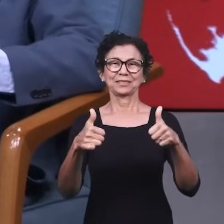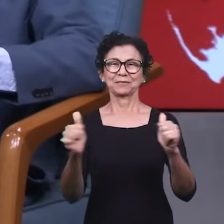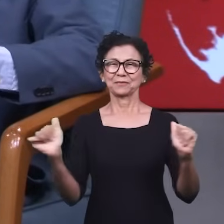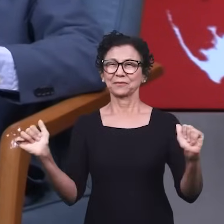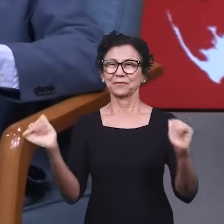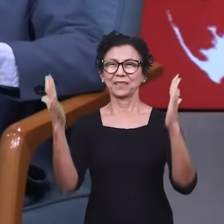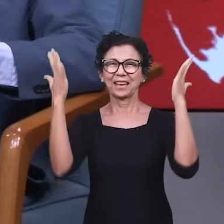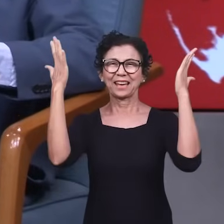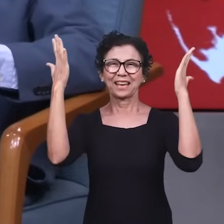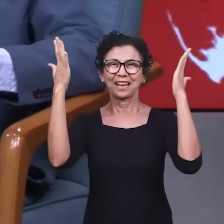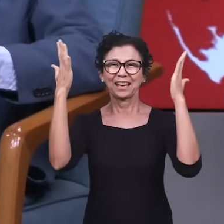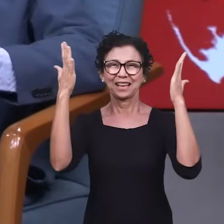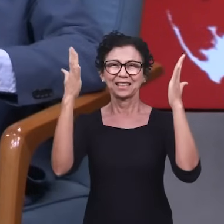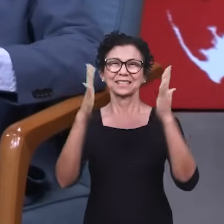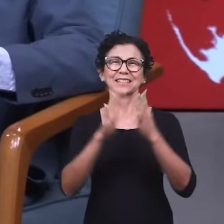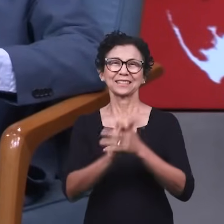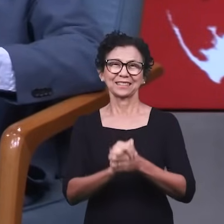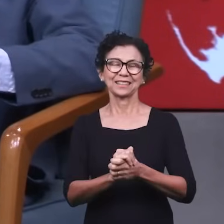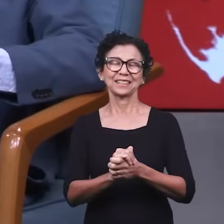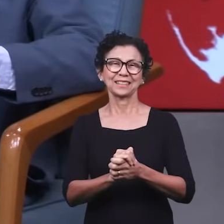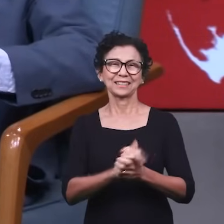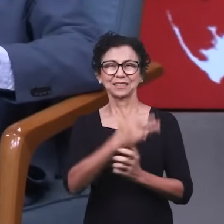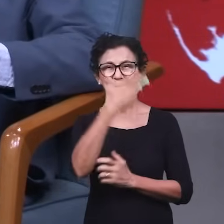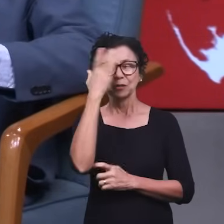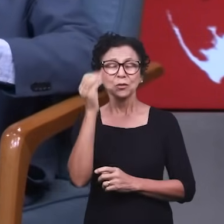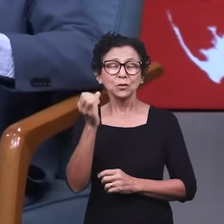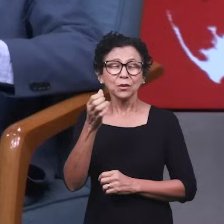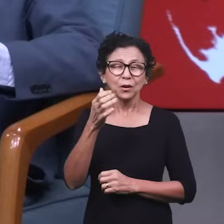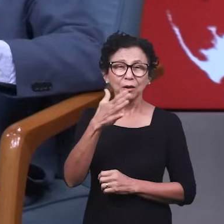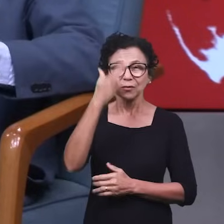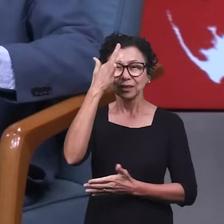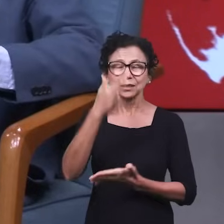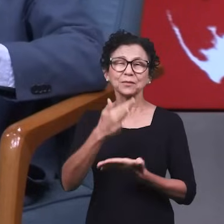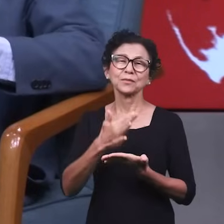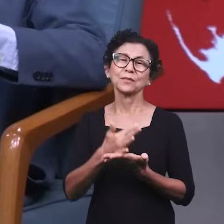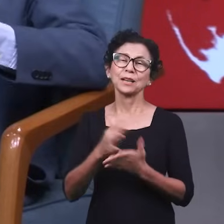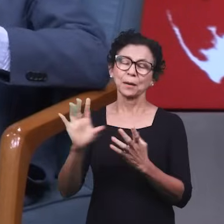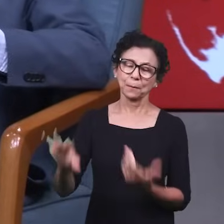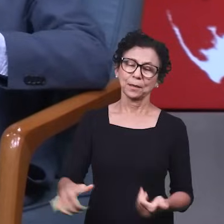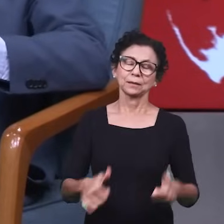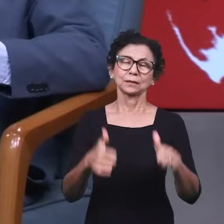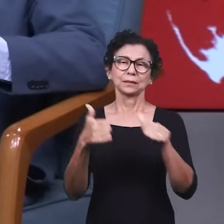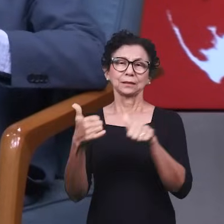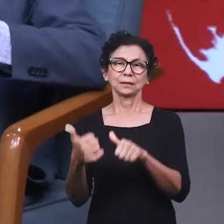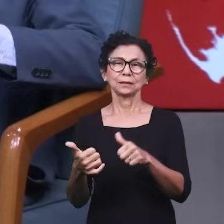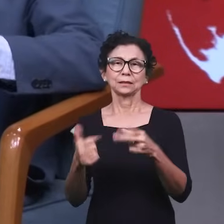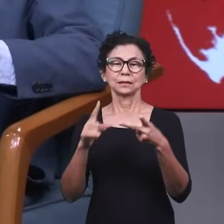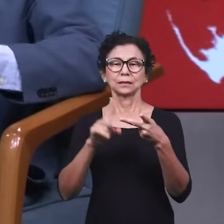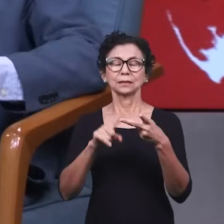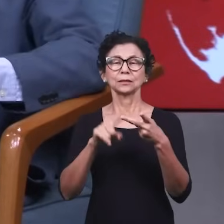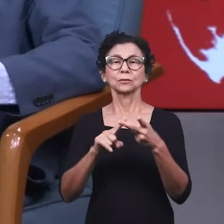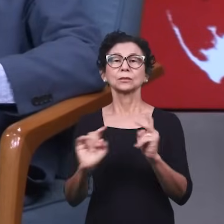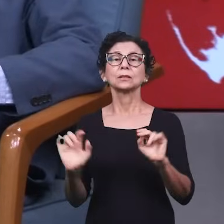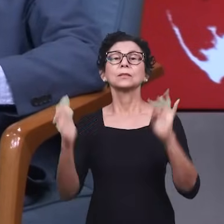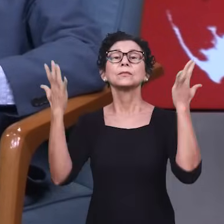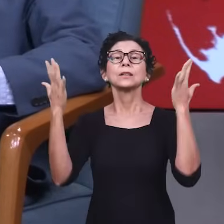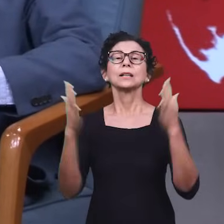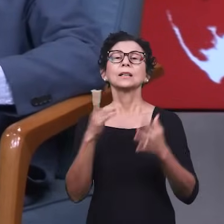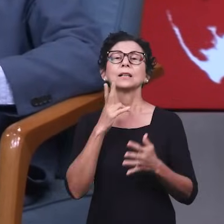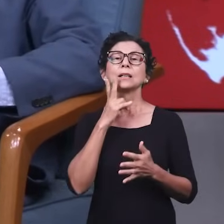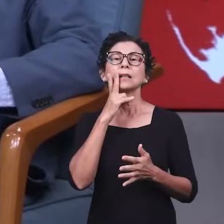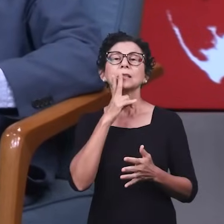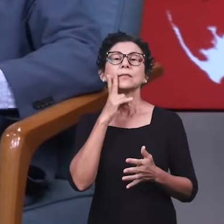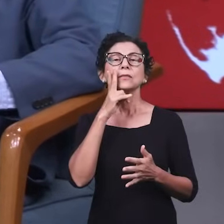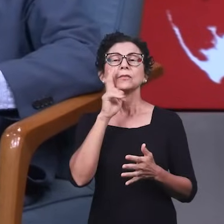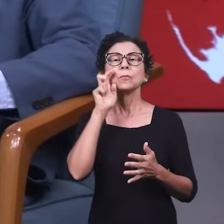da igreja, quando aqueles novos descem às águas, é a festa, o batismo. E a segunda festa da igreja